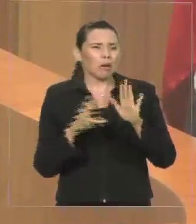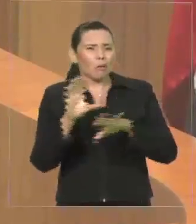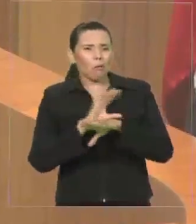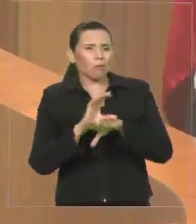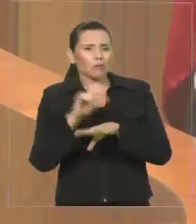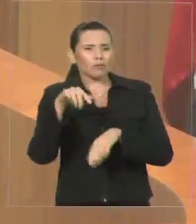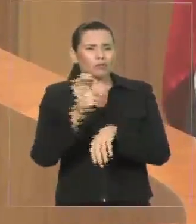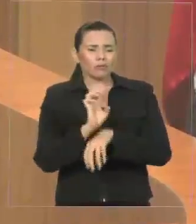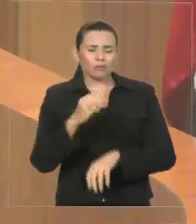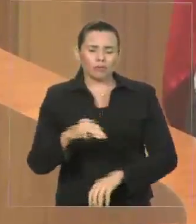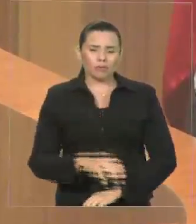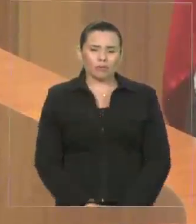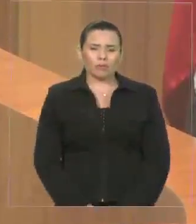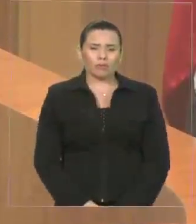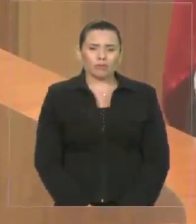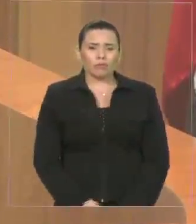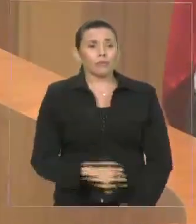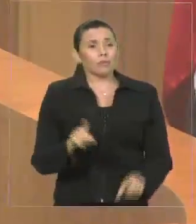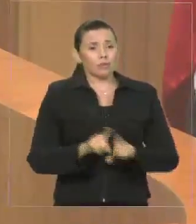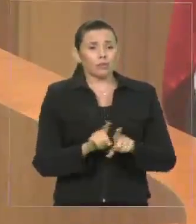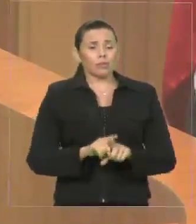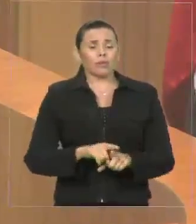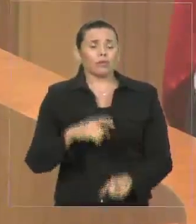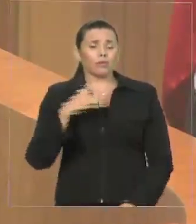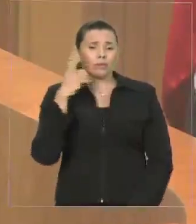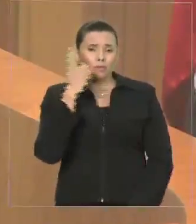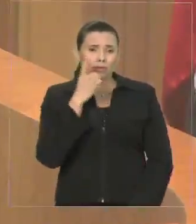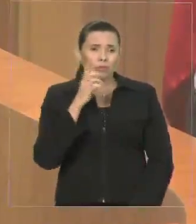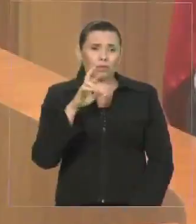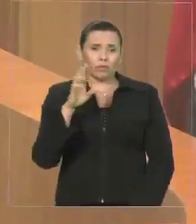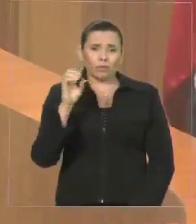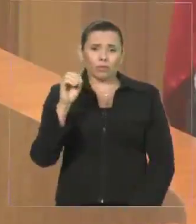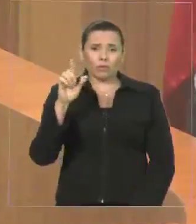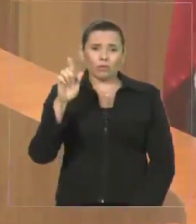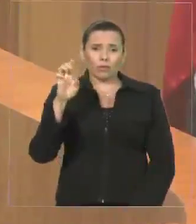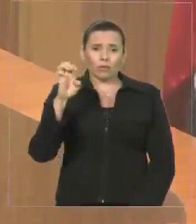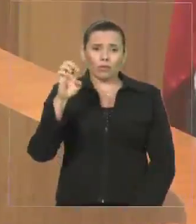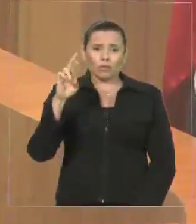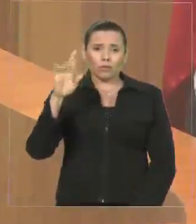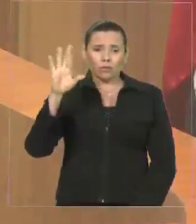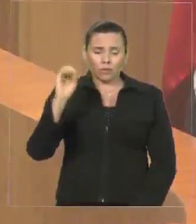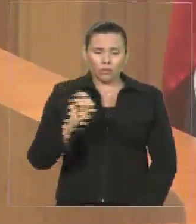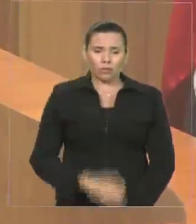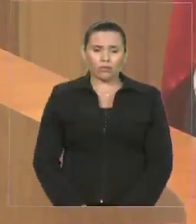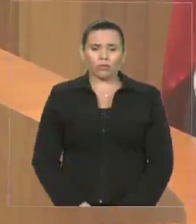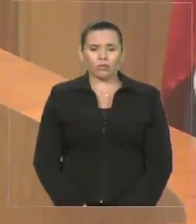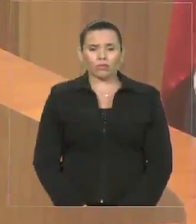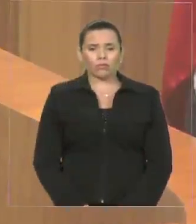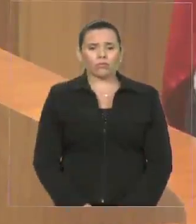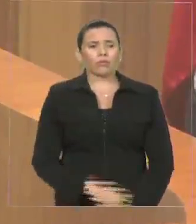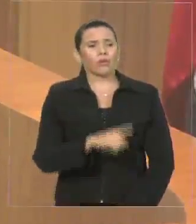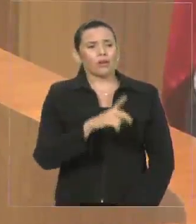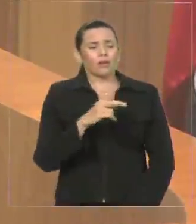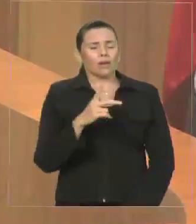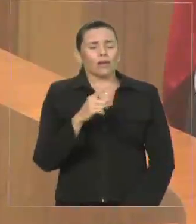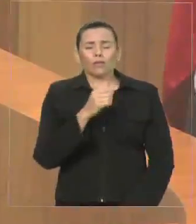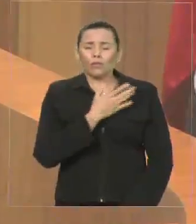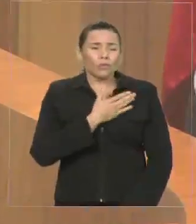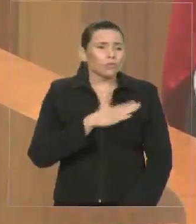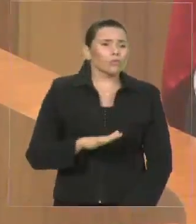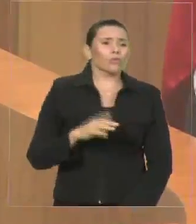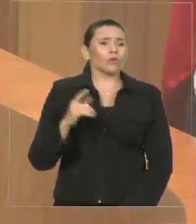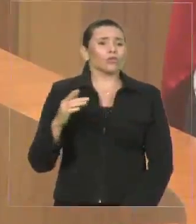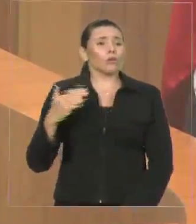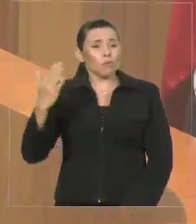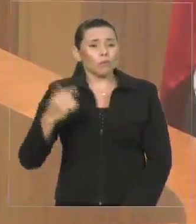lado, o deputado Rogério Cafeteira não gosta de ouvir que o governo engana essa casa nas suas mensagens. Deputado Rogério